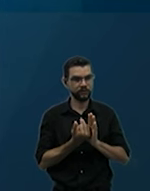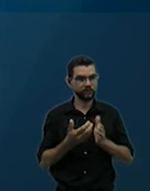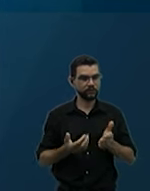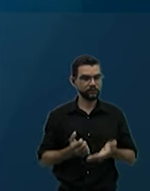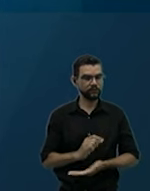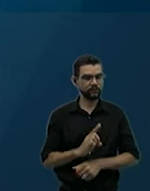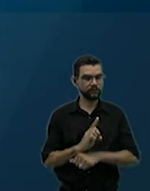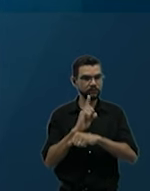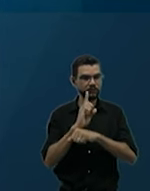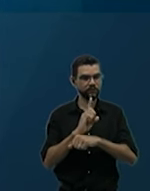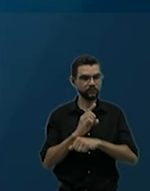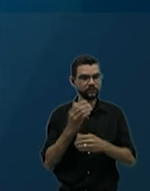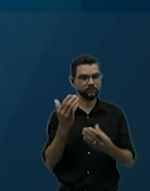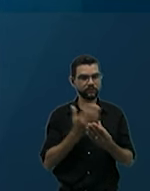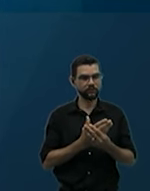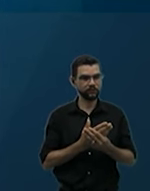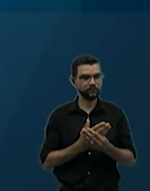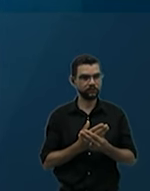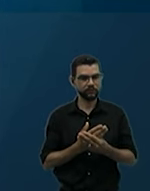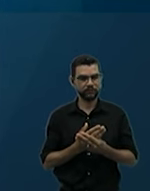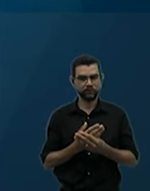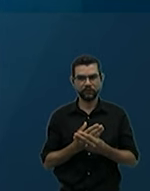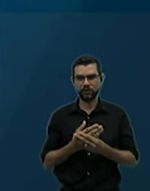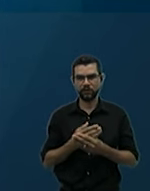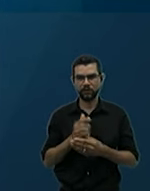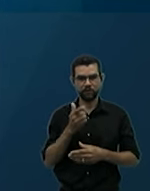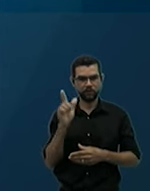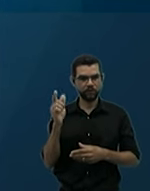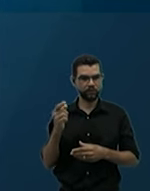ok. Doutora Thalita também.